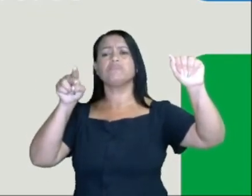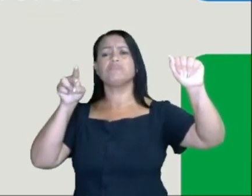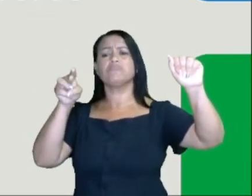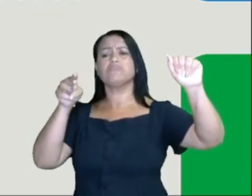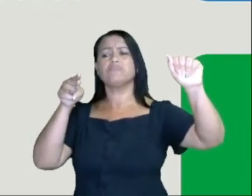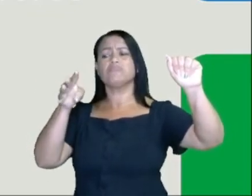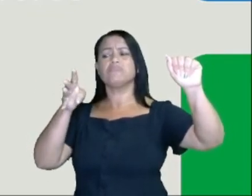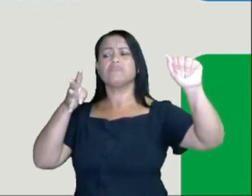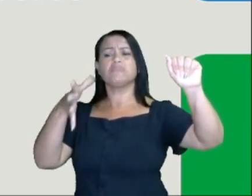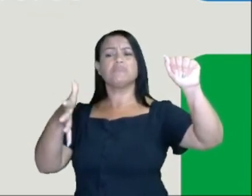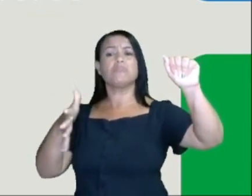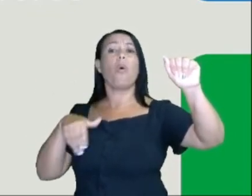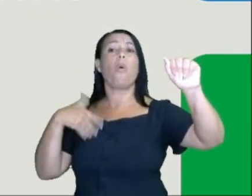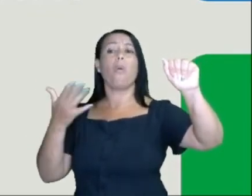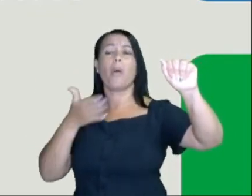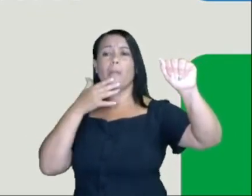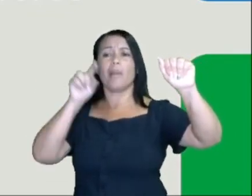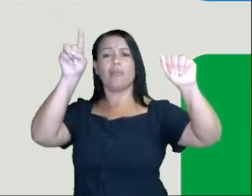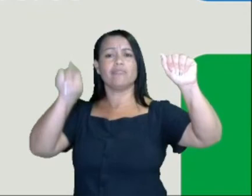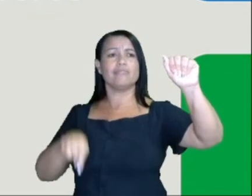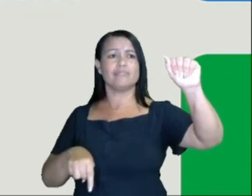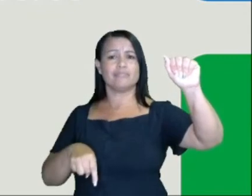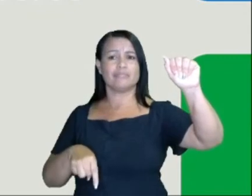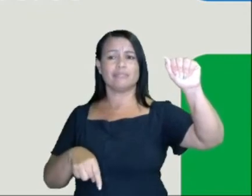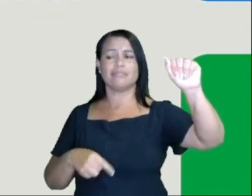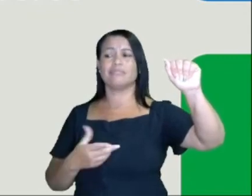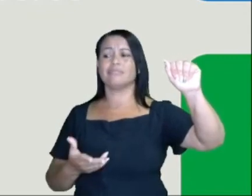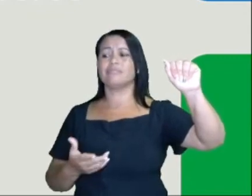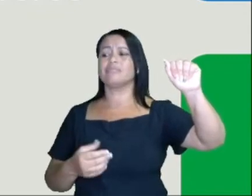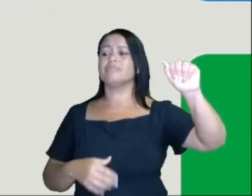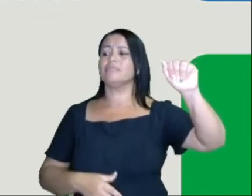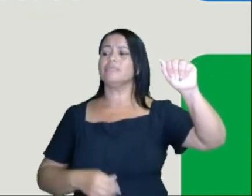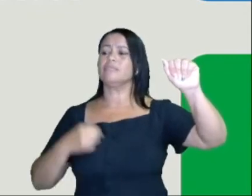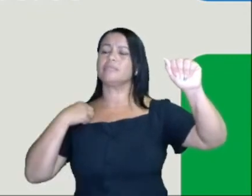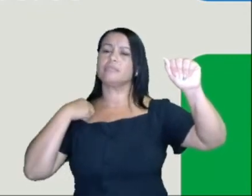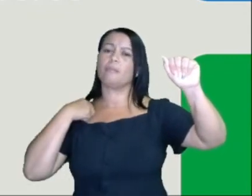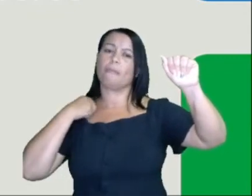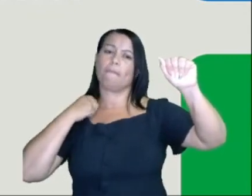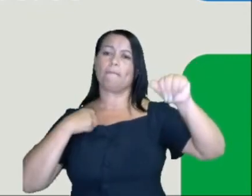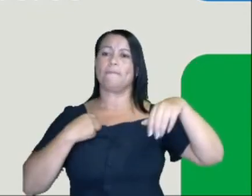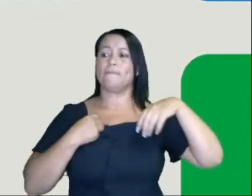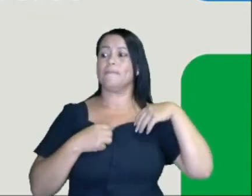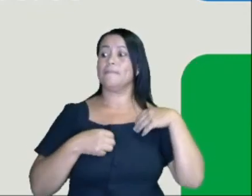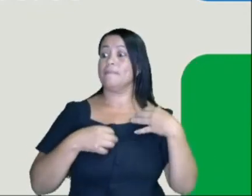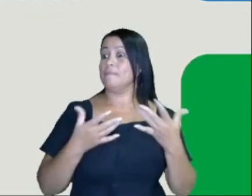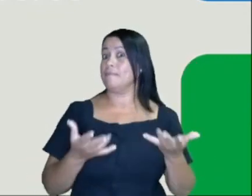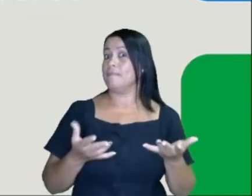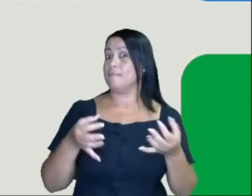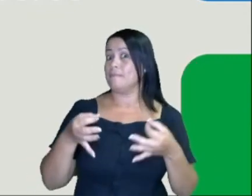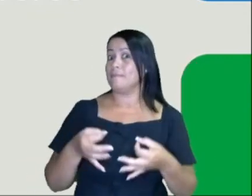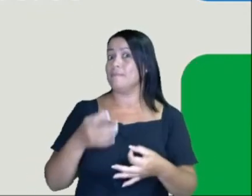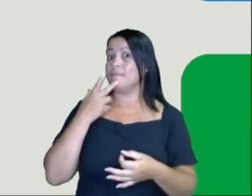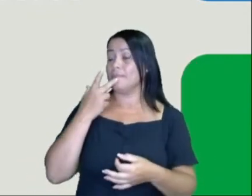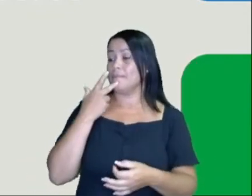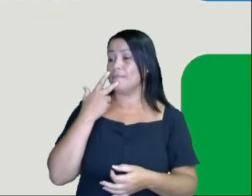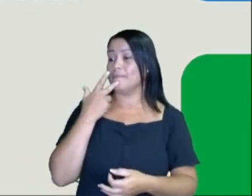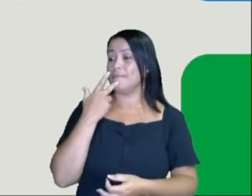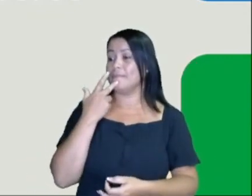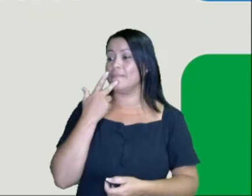pássaro e gafanhoto? Entre lombriga e ser humano? Ou entre orquídeas e árvores? Acertou? Quem